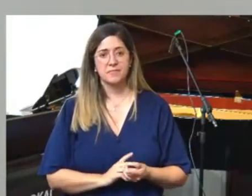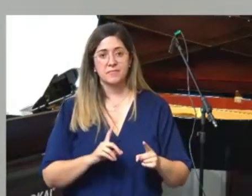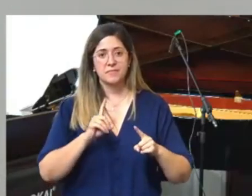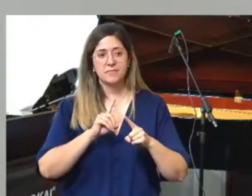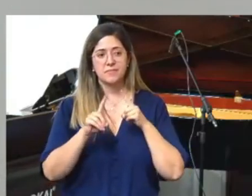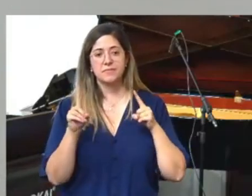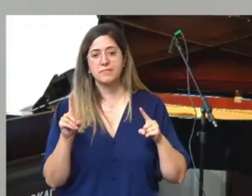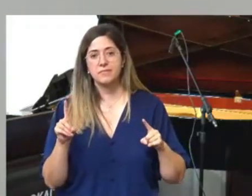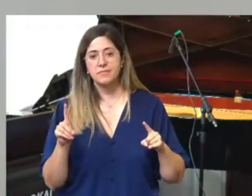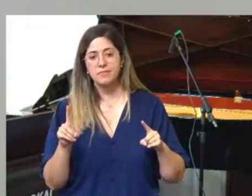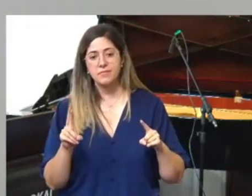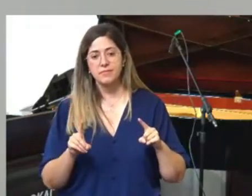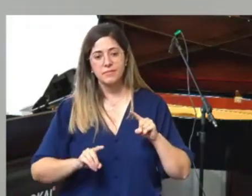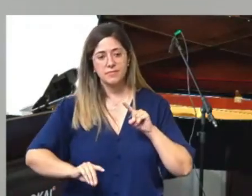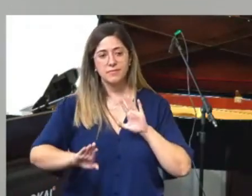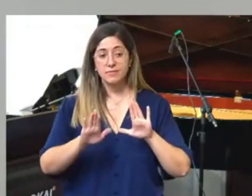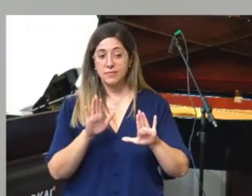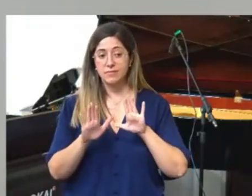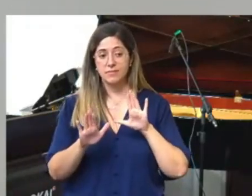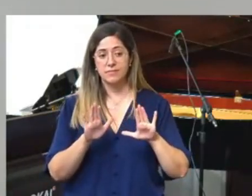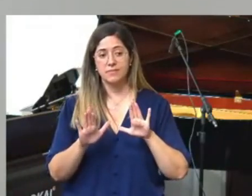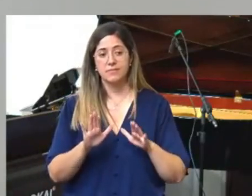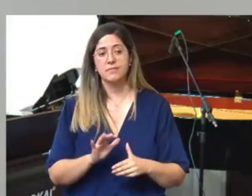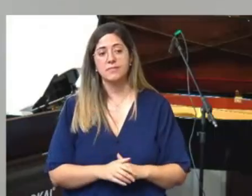Mas talvez,